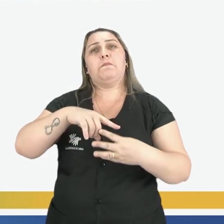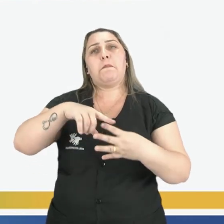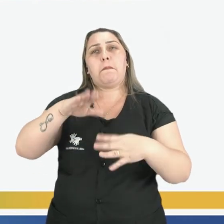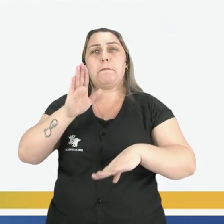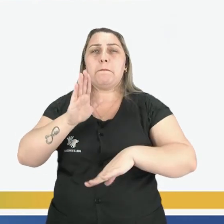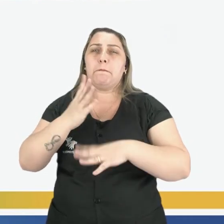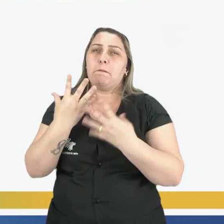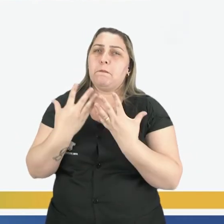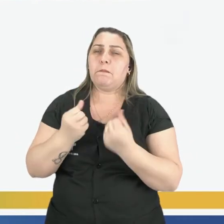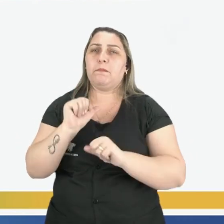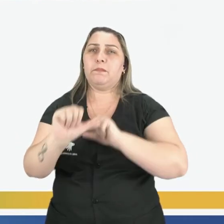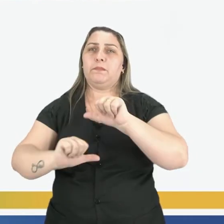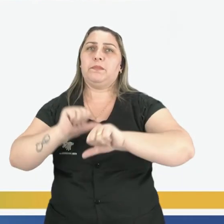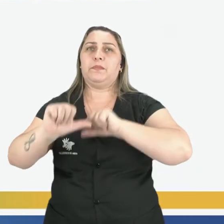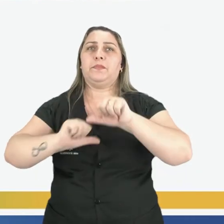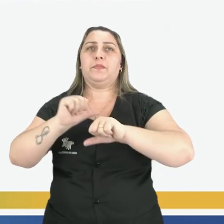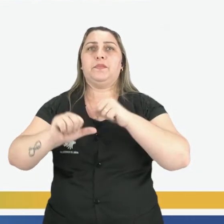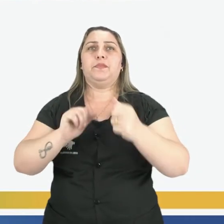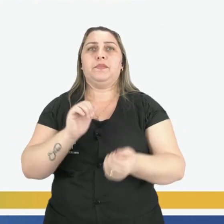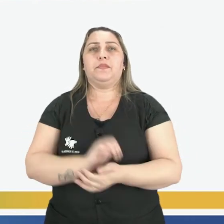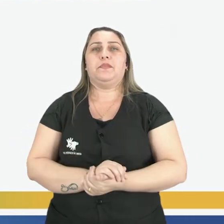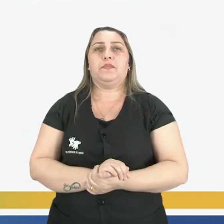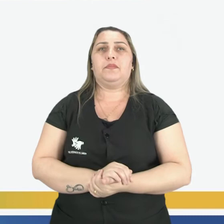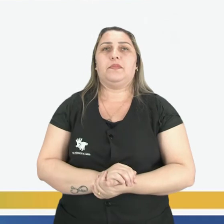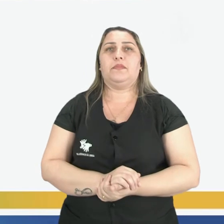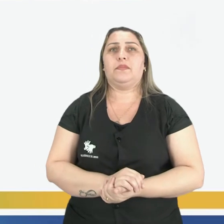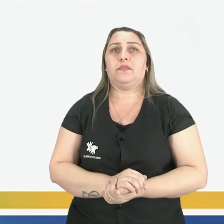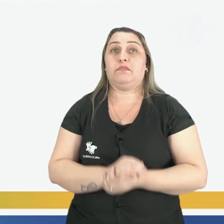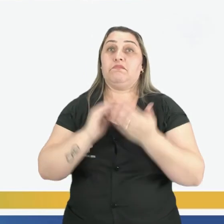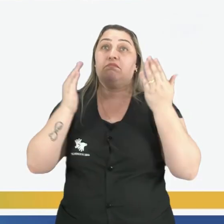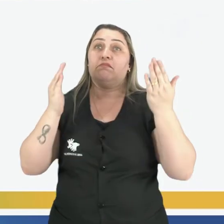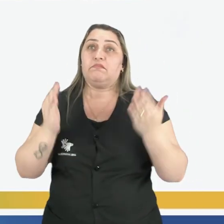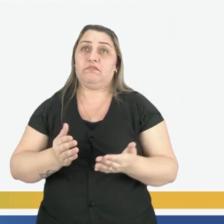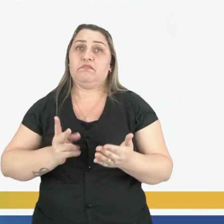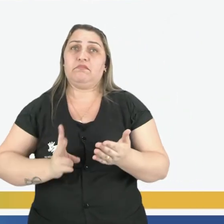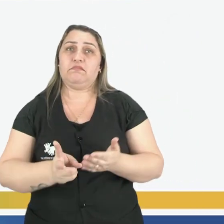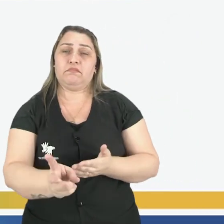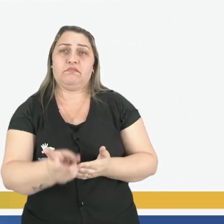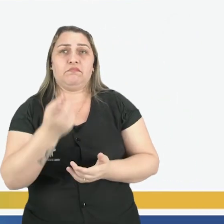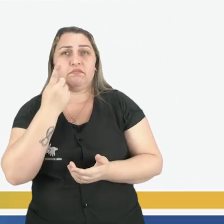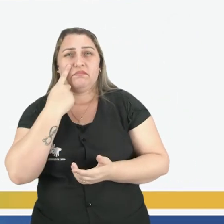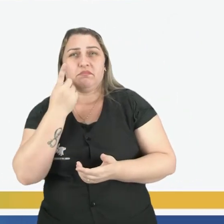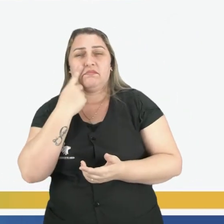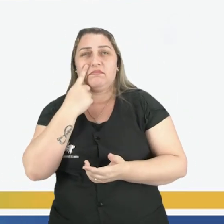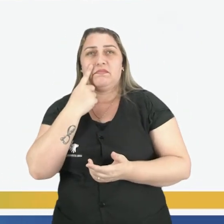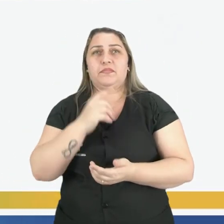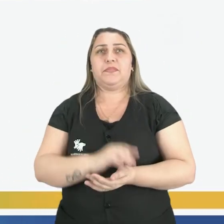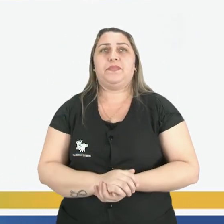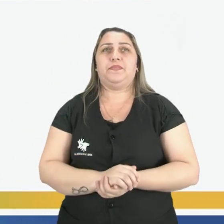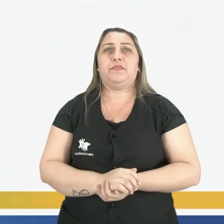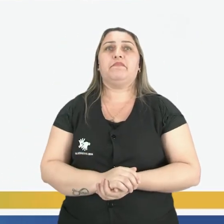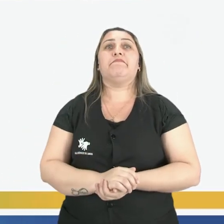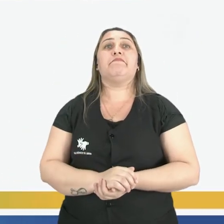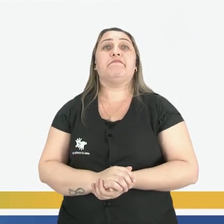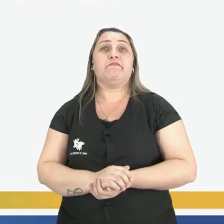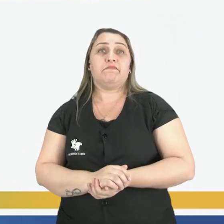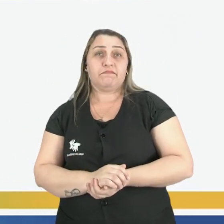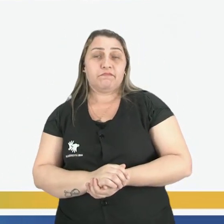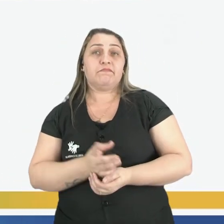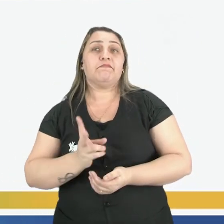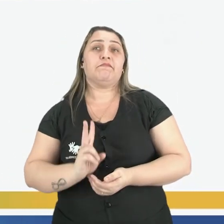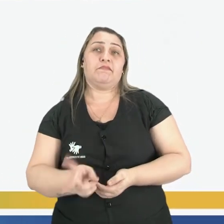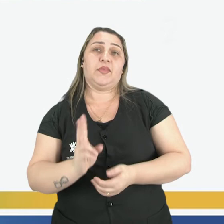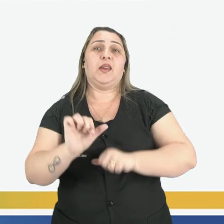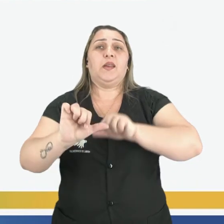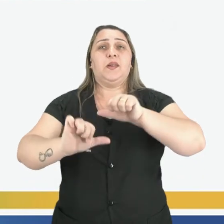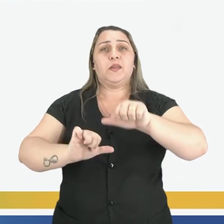aí muitas transformações. E agora, continuando observando essa sequência, a paisagem